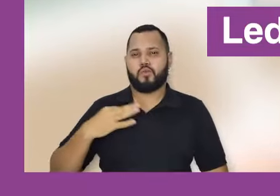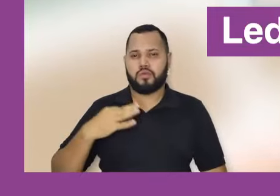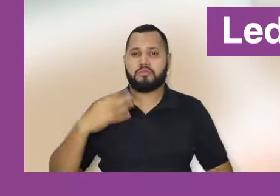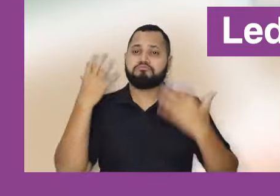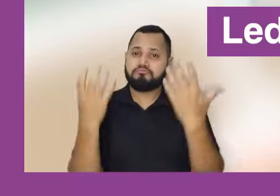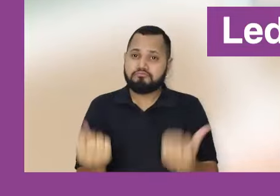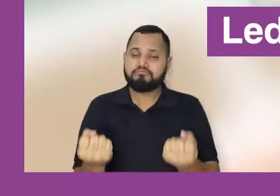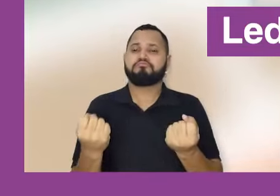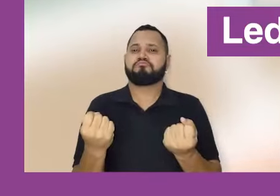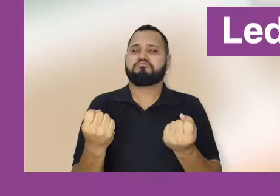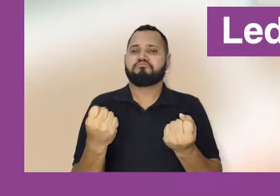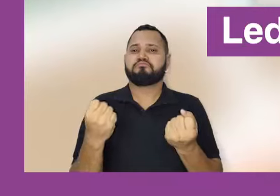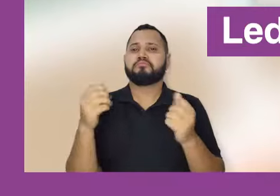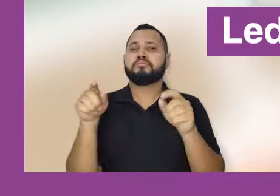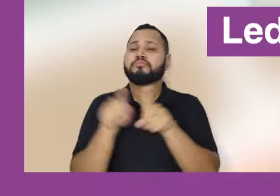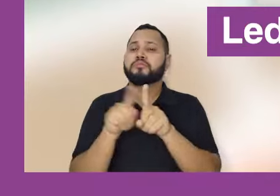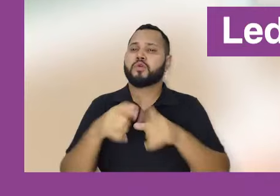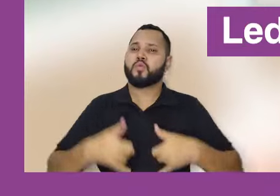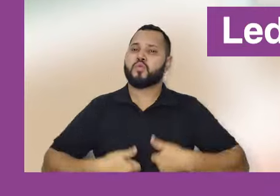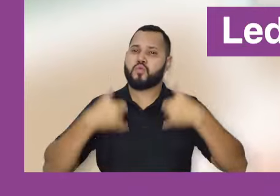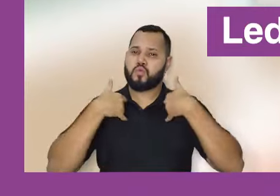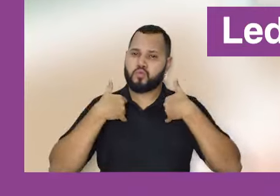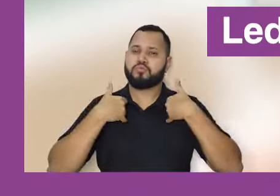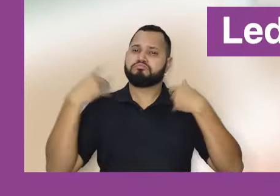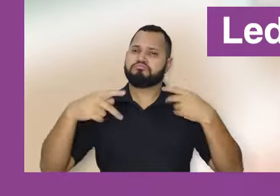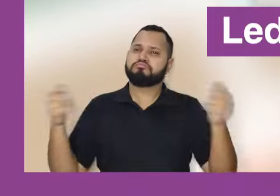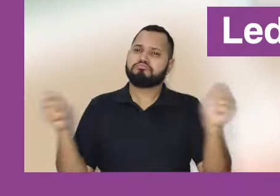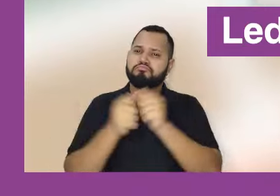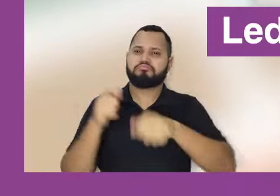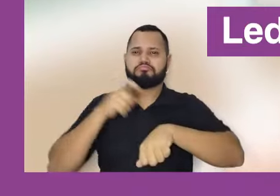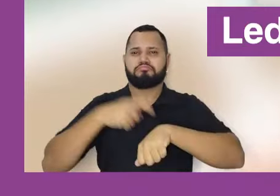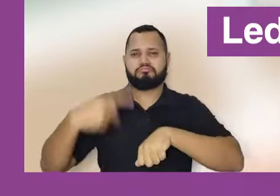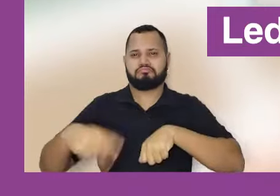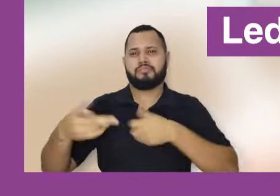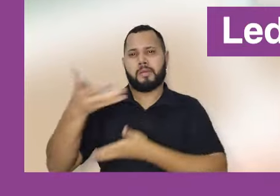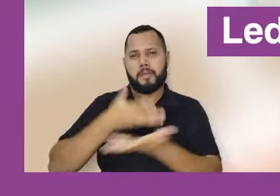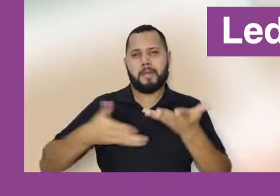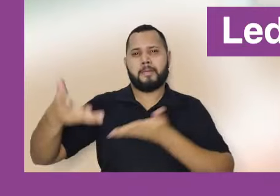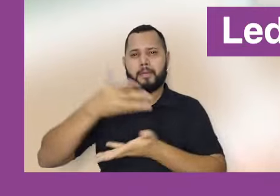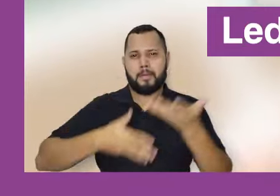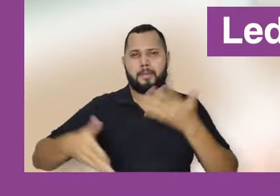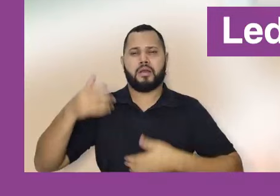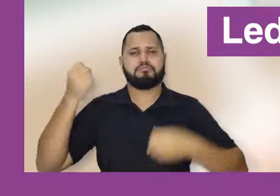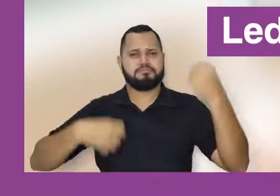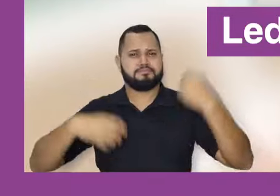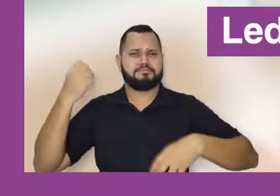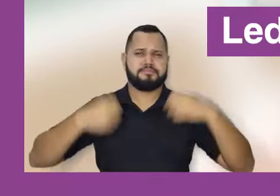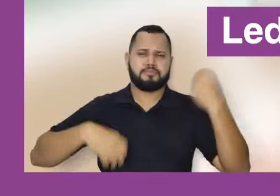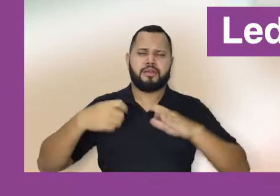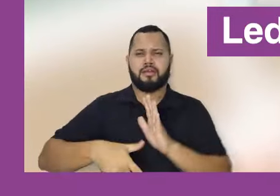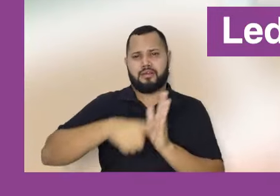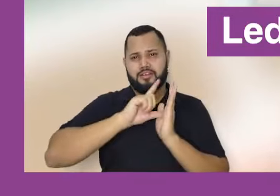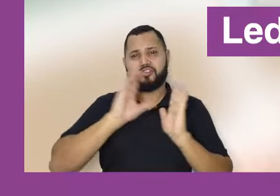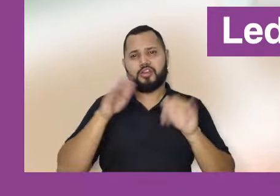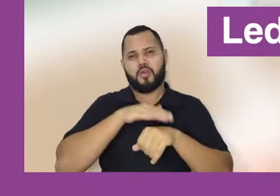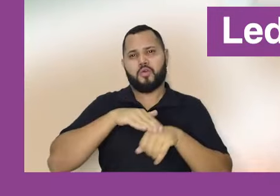aderência com a causa e para mim é uma honra tá aqui dividindo esse espaço com você esse espaço de fala a gente já